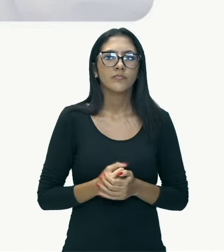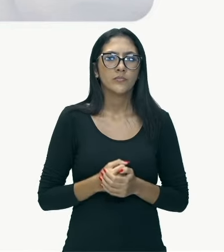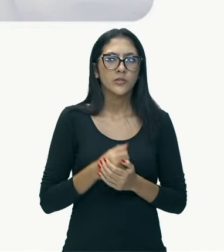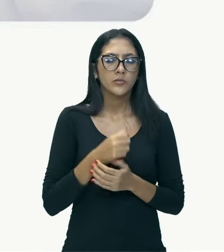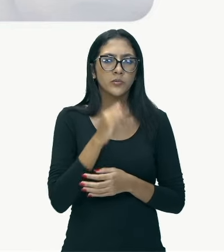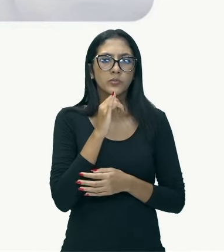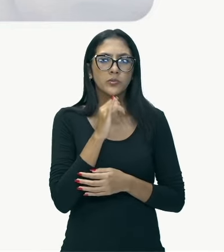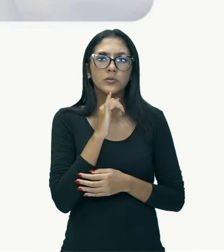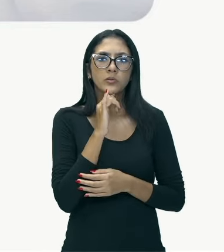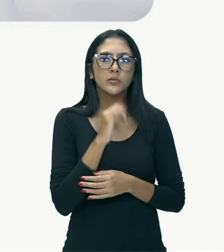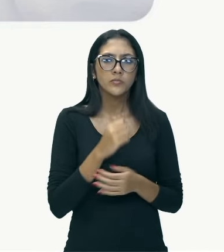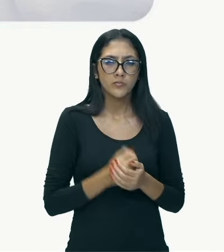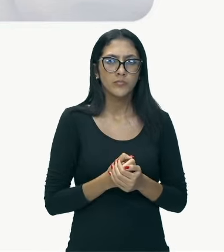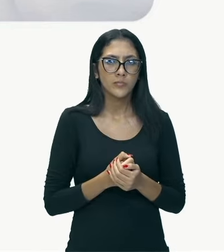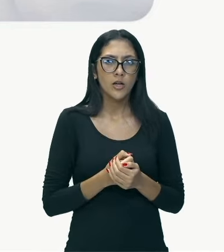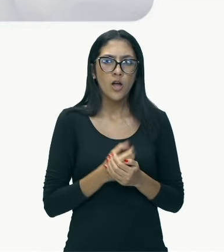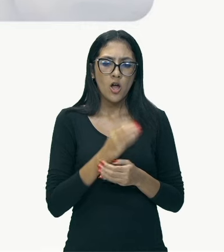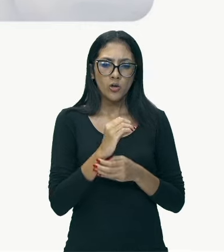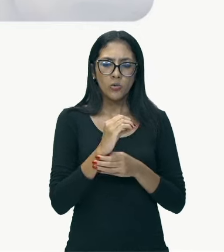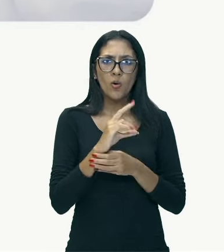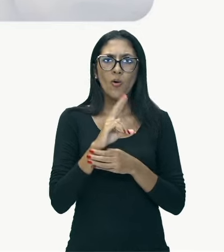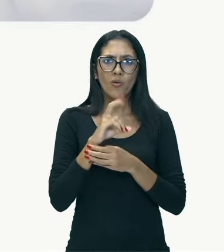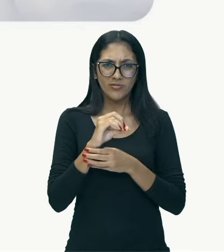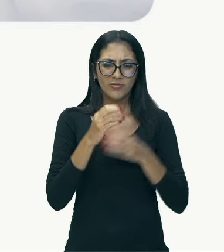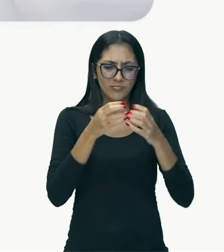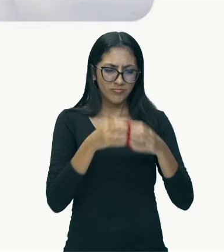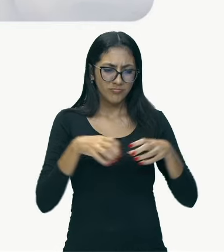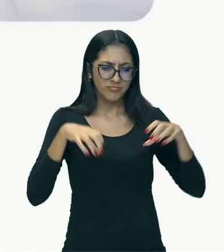um exemplo de